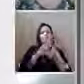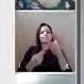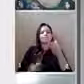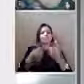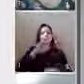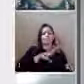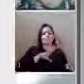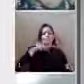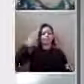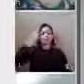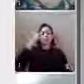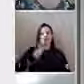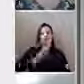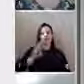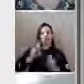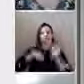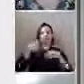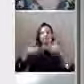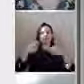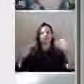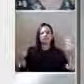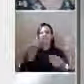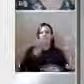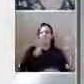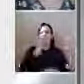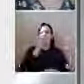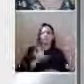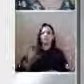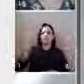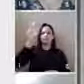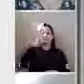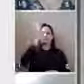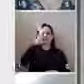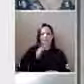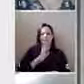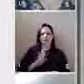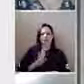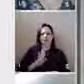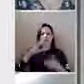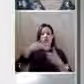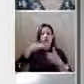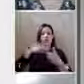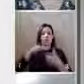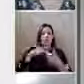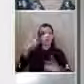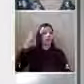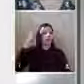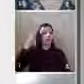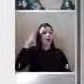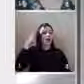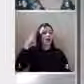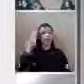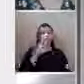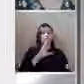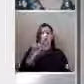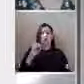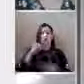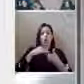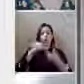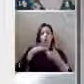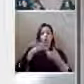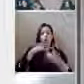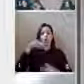Brasileiros, que foi orientado pela professora Ádia Balbino de Amorim Barbieri Durão, e em co-orientação com a professora